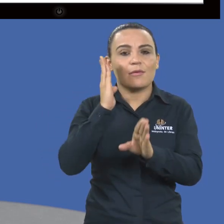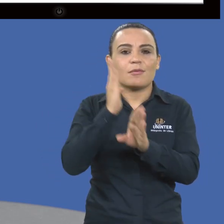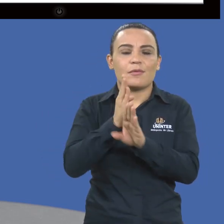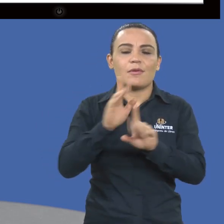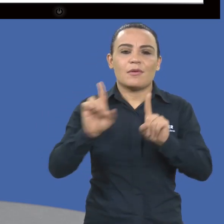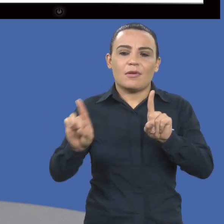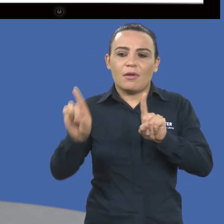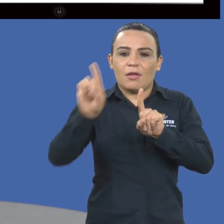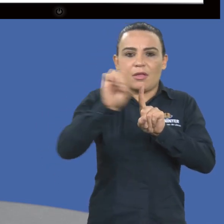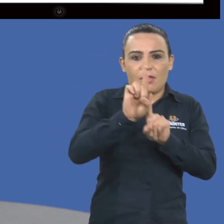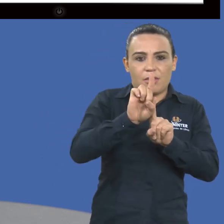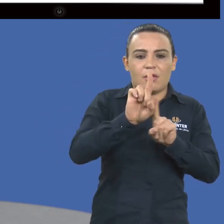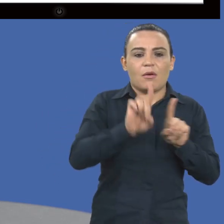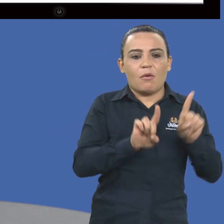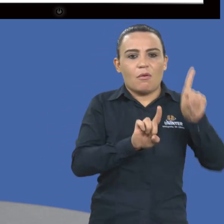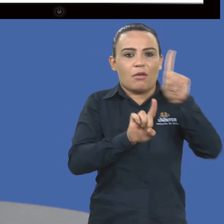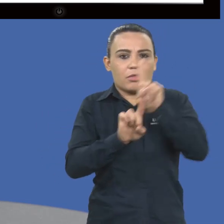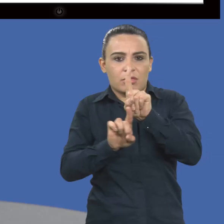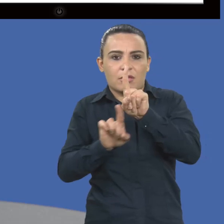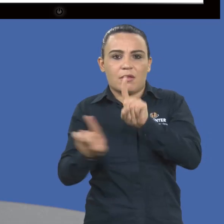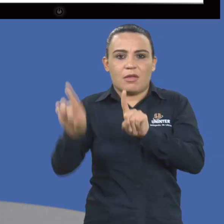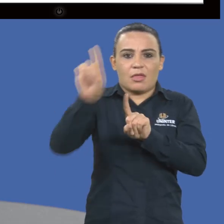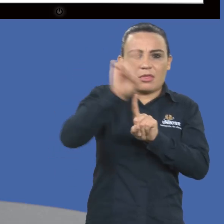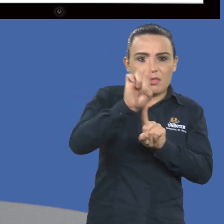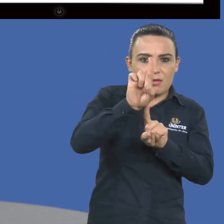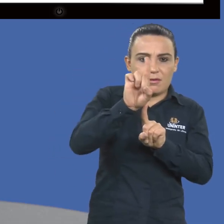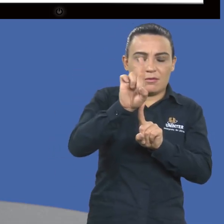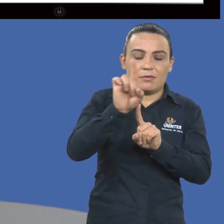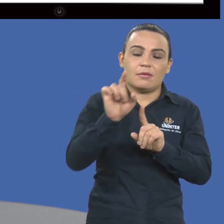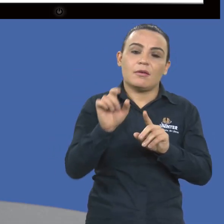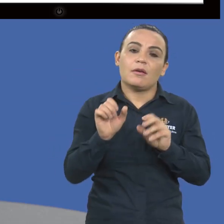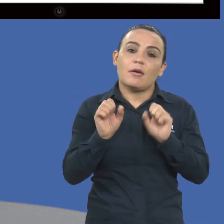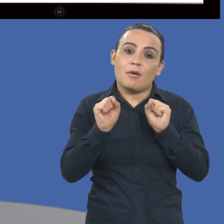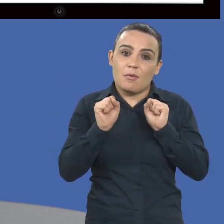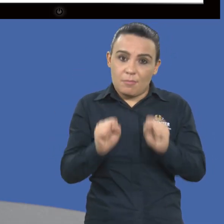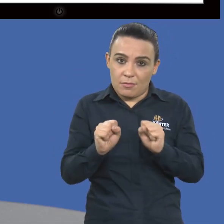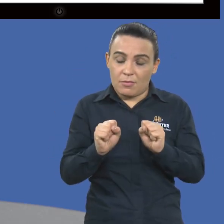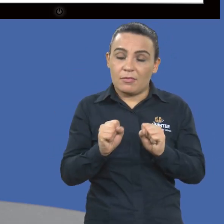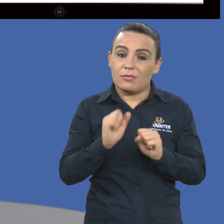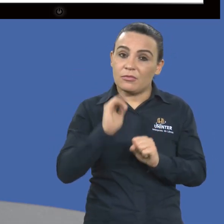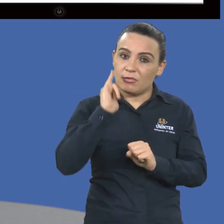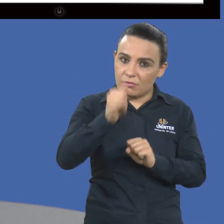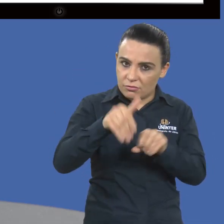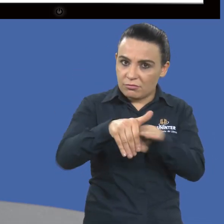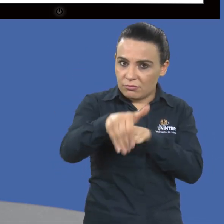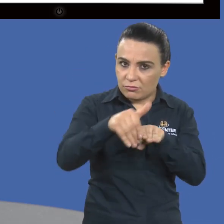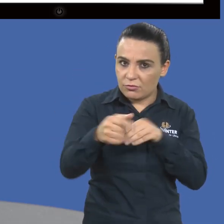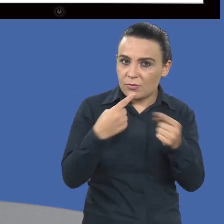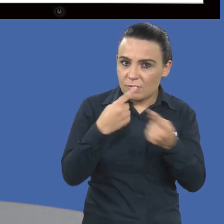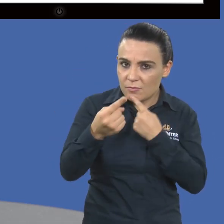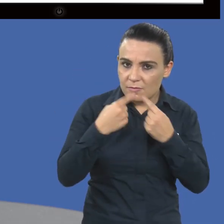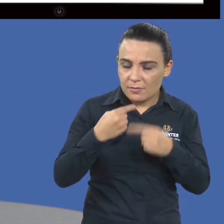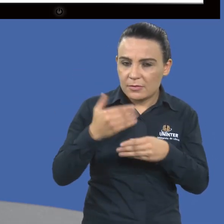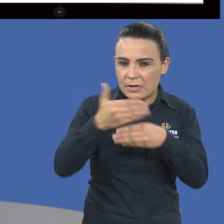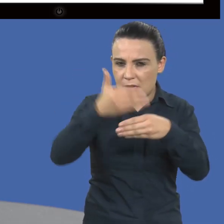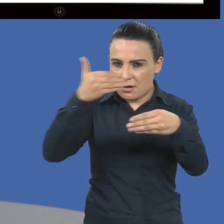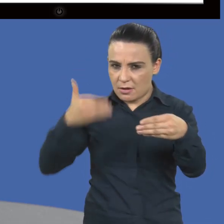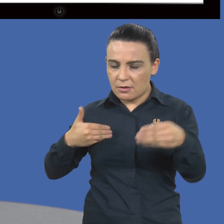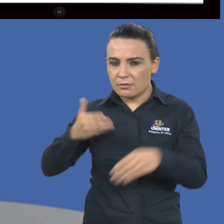de Down por translocação não balanceada. E eu posso dizer a vocês, como já